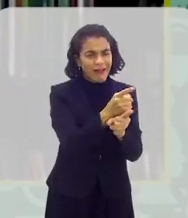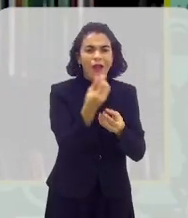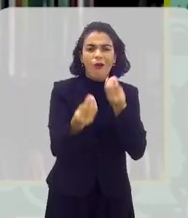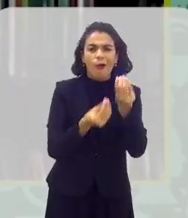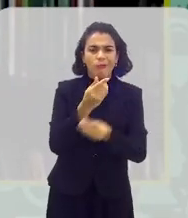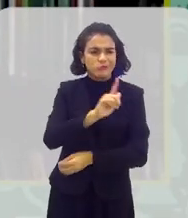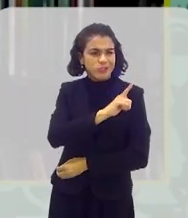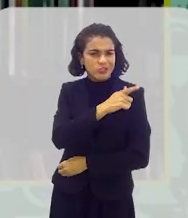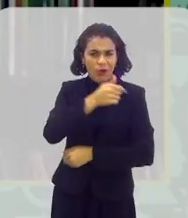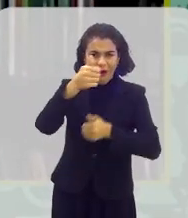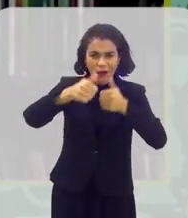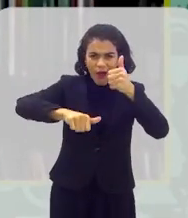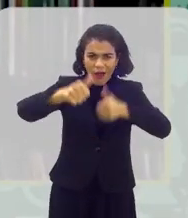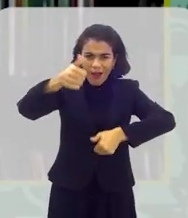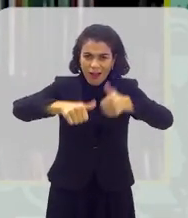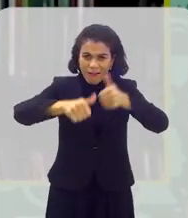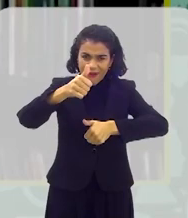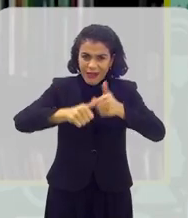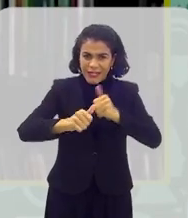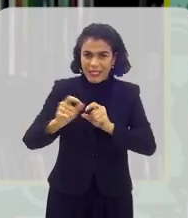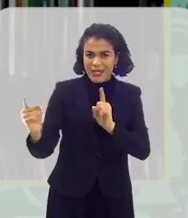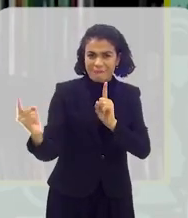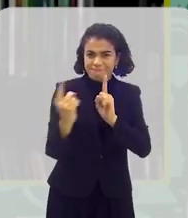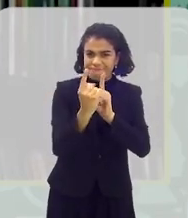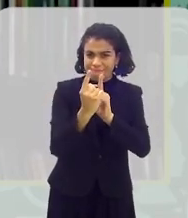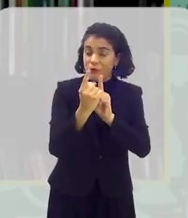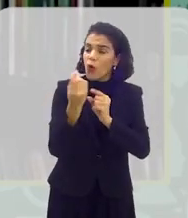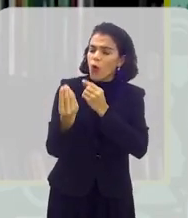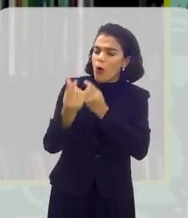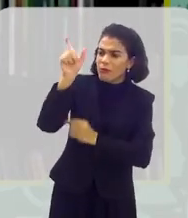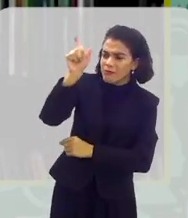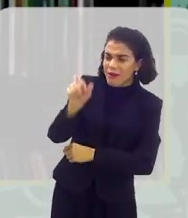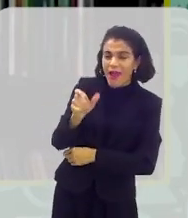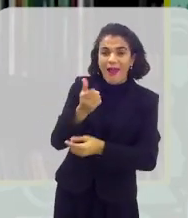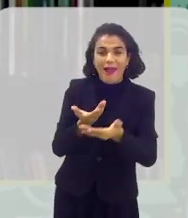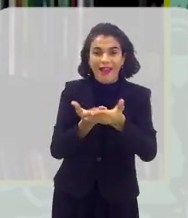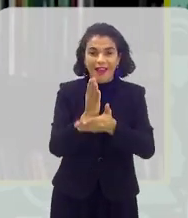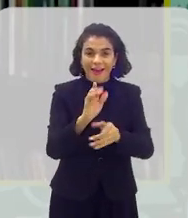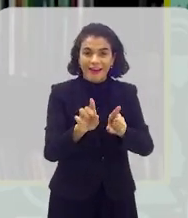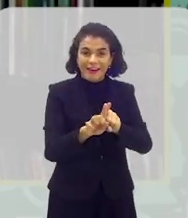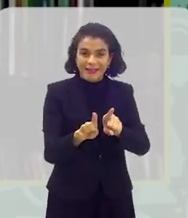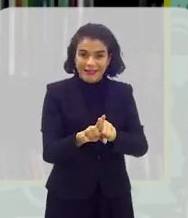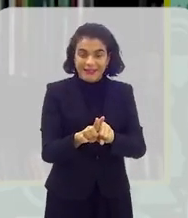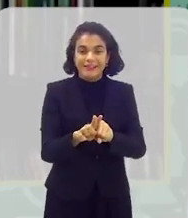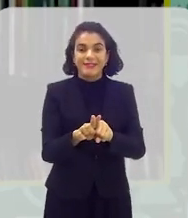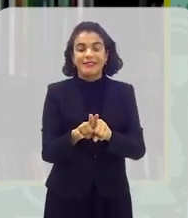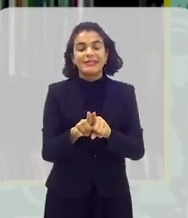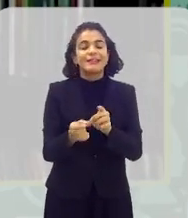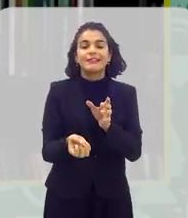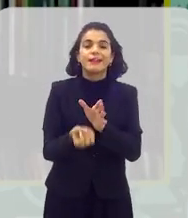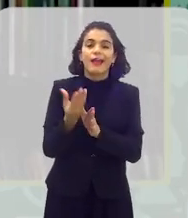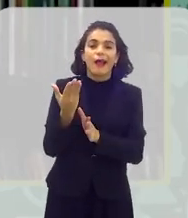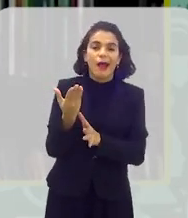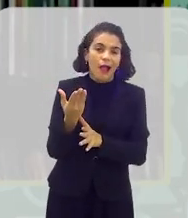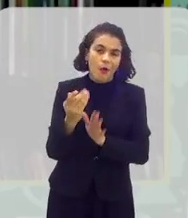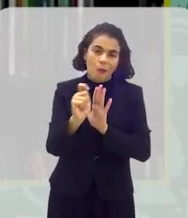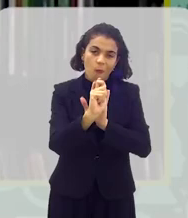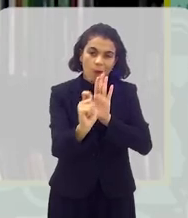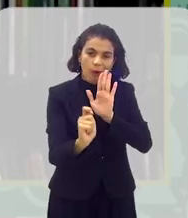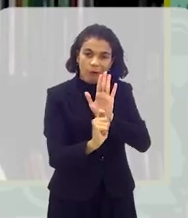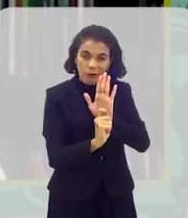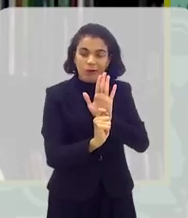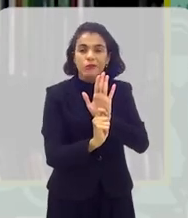gestora avalia o seu candidato como cada candidato é aprovado por esse gestor e criar uma um